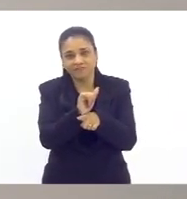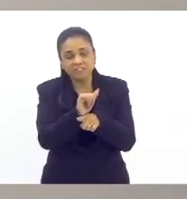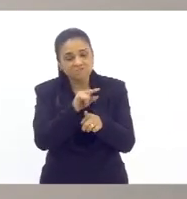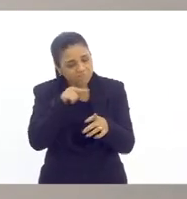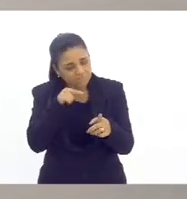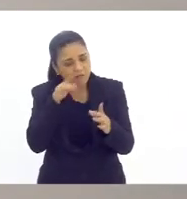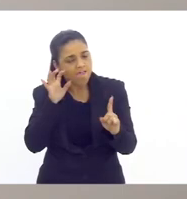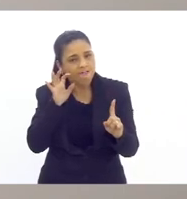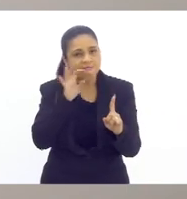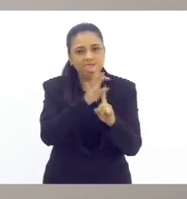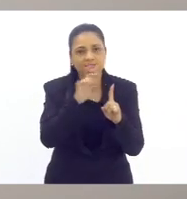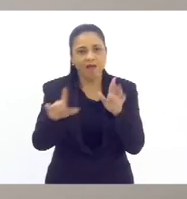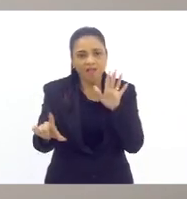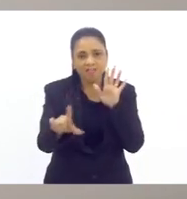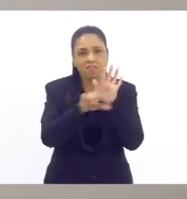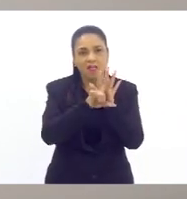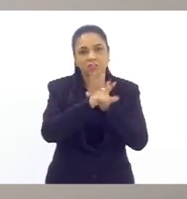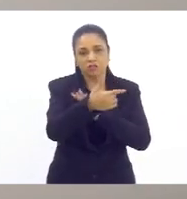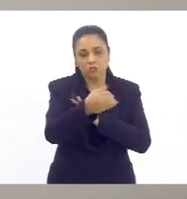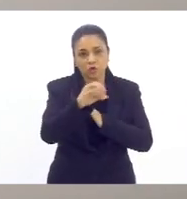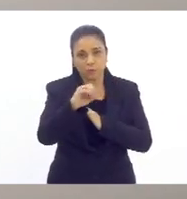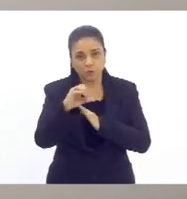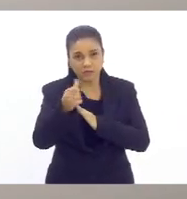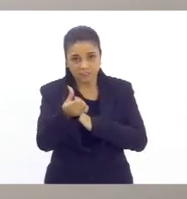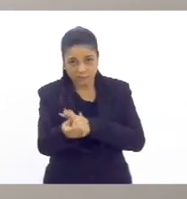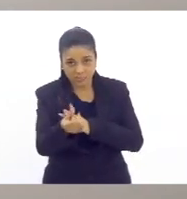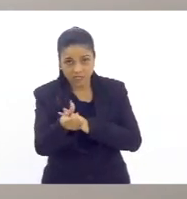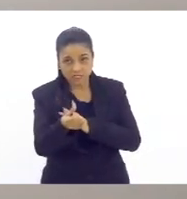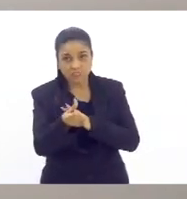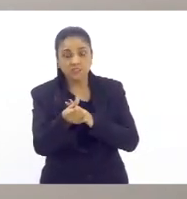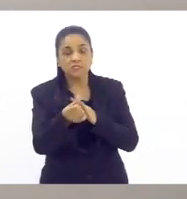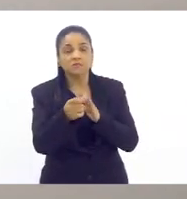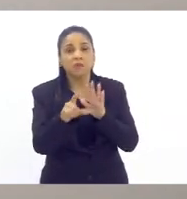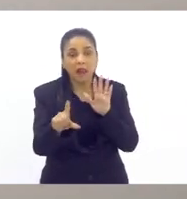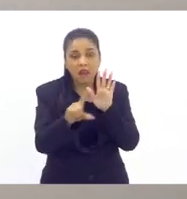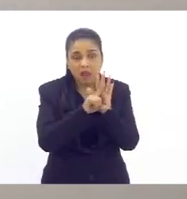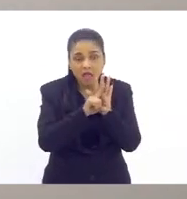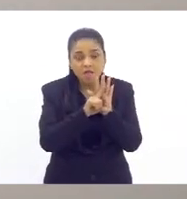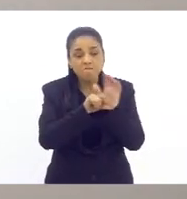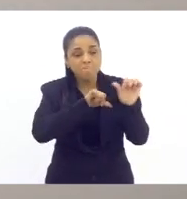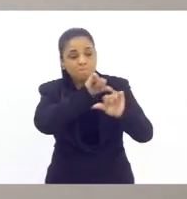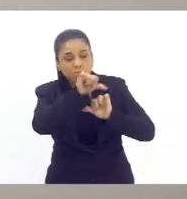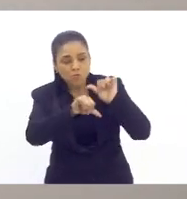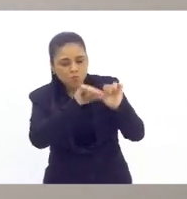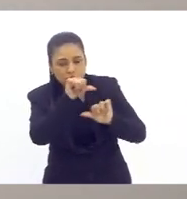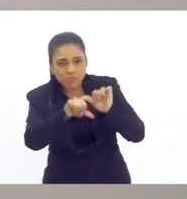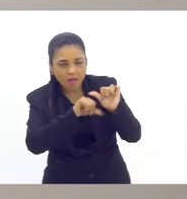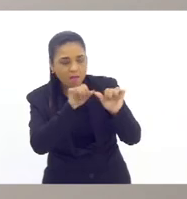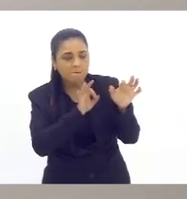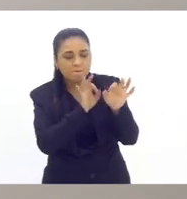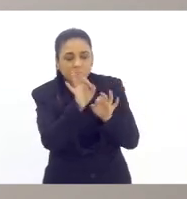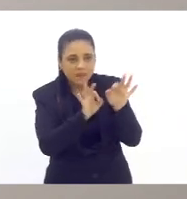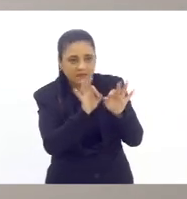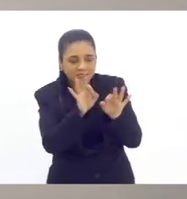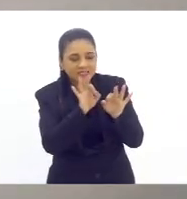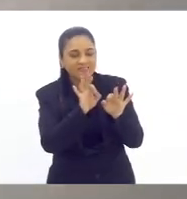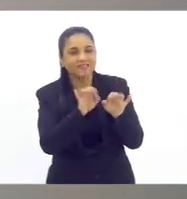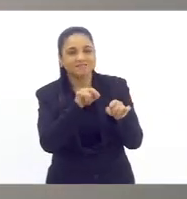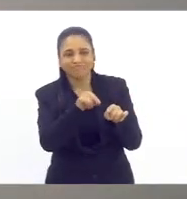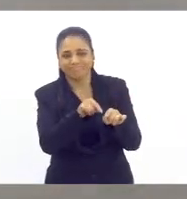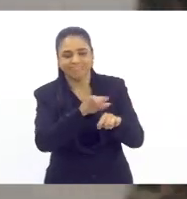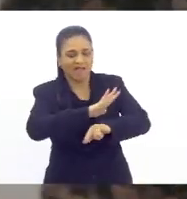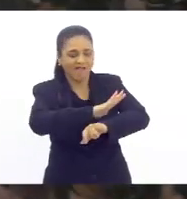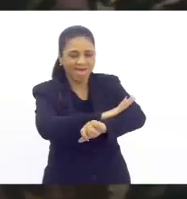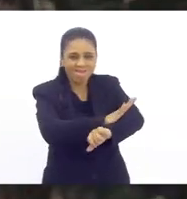que no plano Federal estabelecer uma lei que é feita é medida ela foi planejada Talhada para ser racista